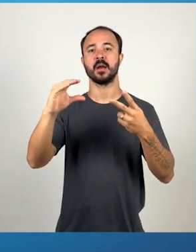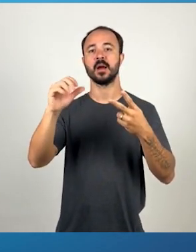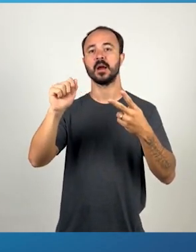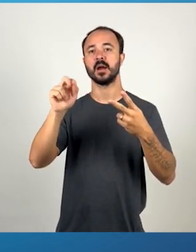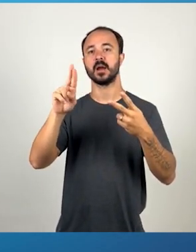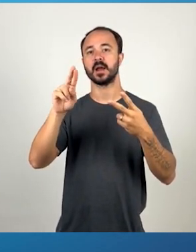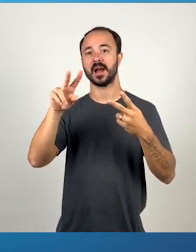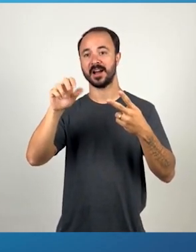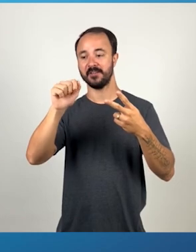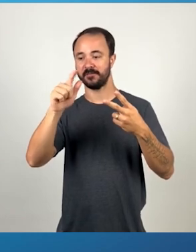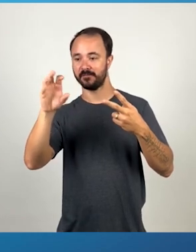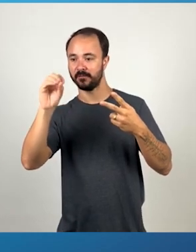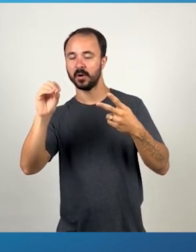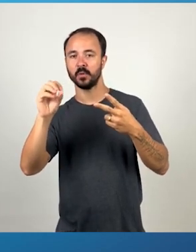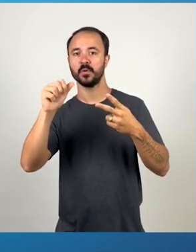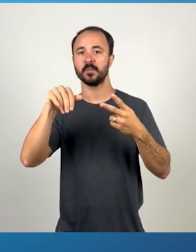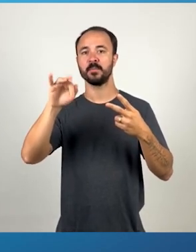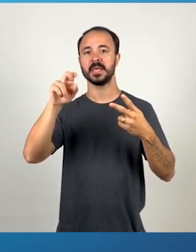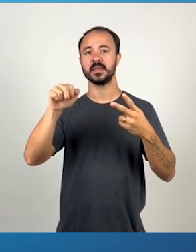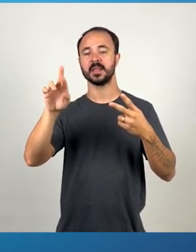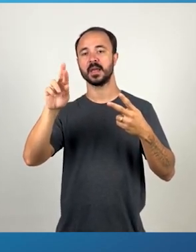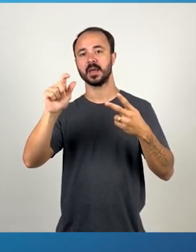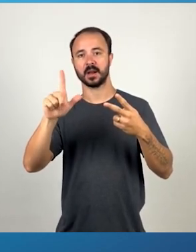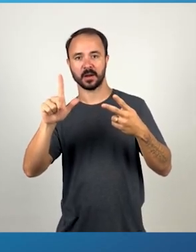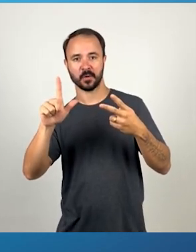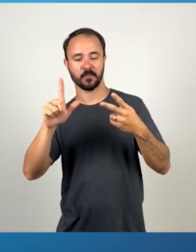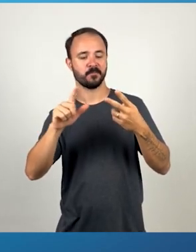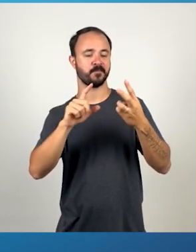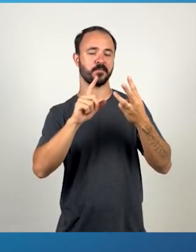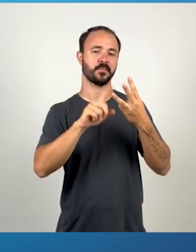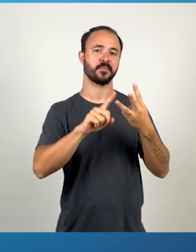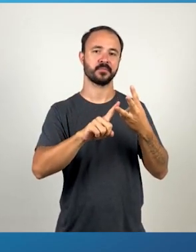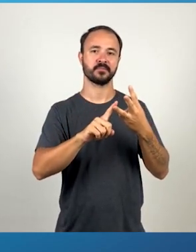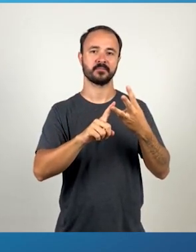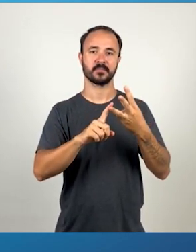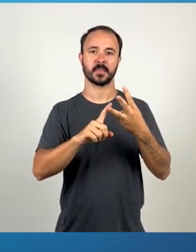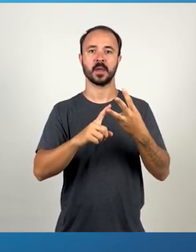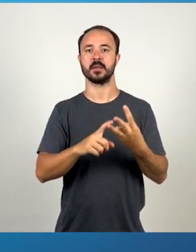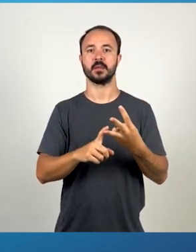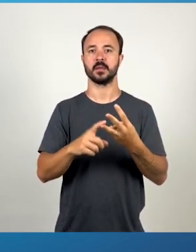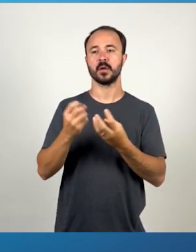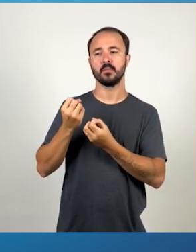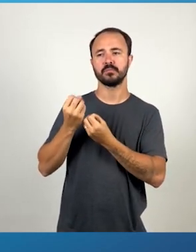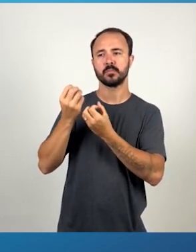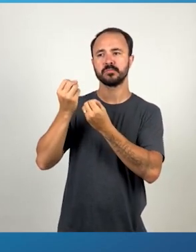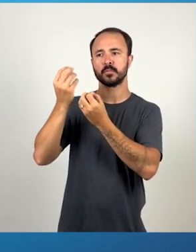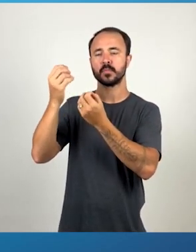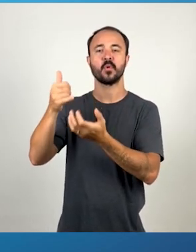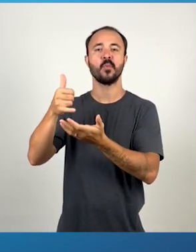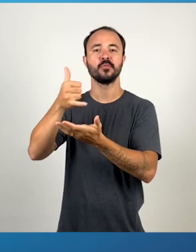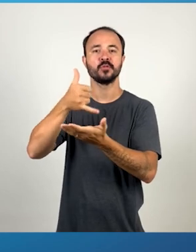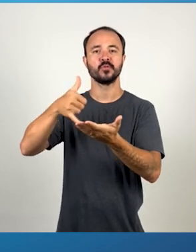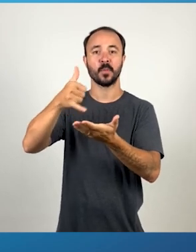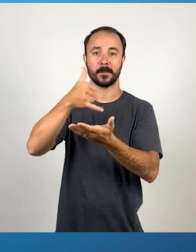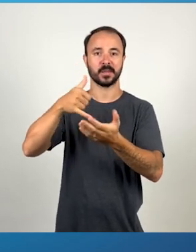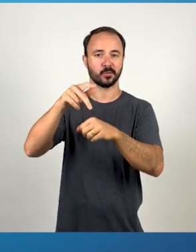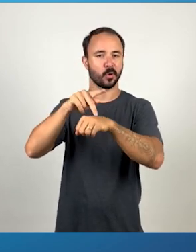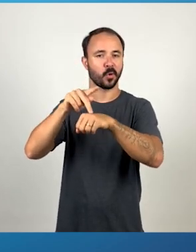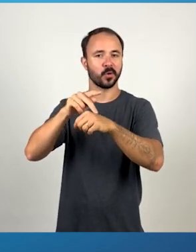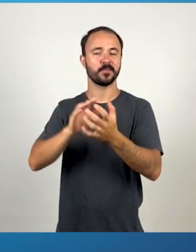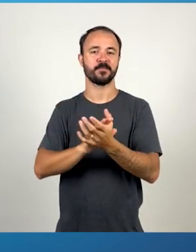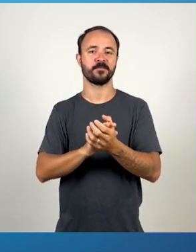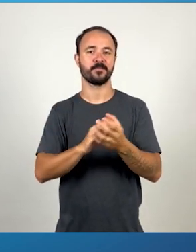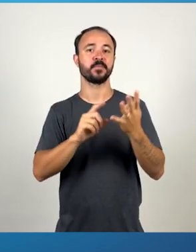carvão mineral. Letra C, efluentes produzidos pela combustão de derivados do petróleo.